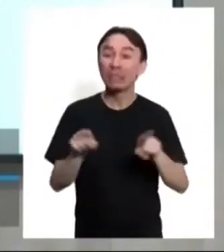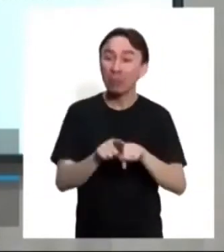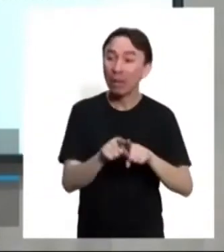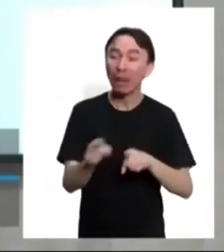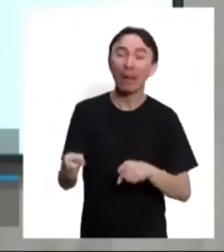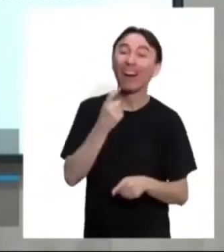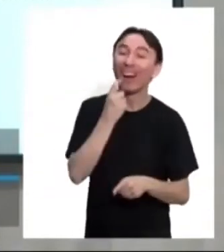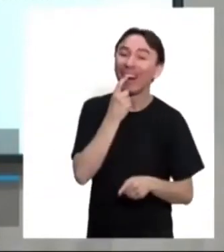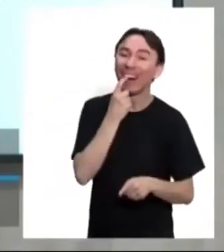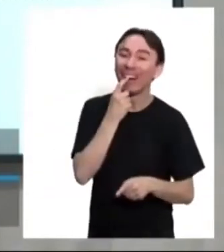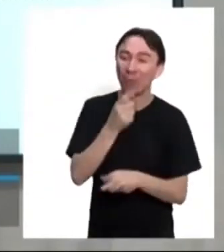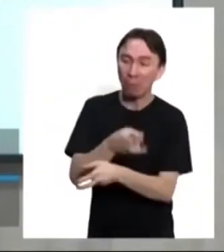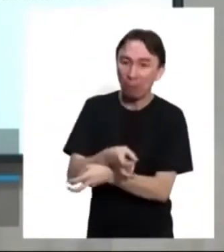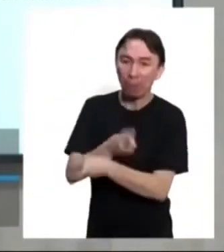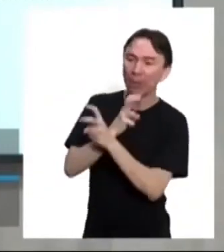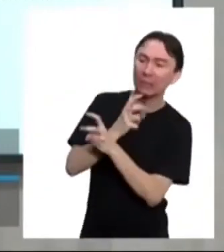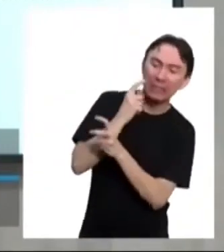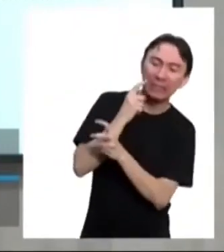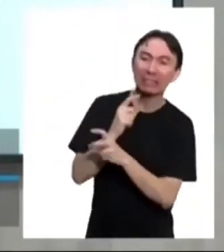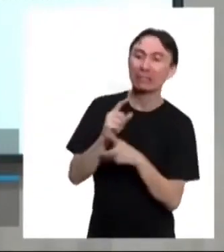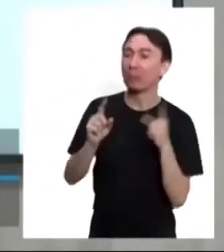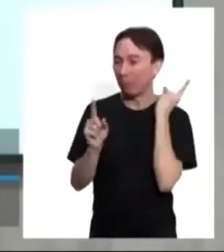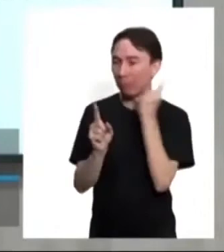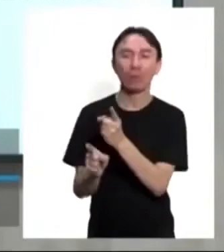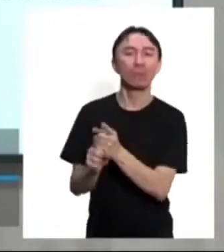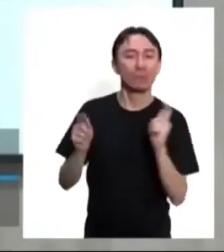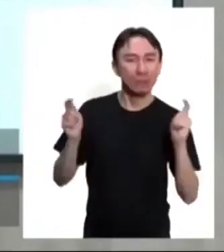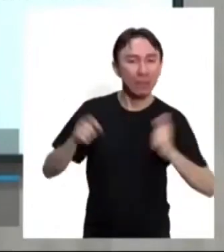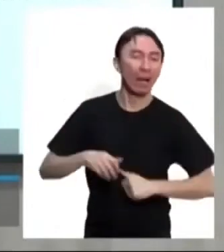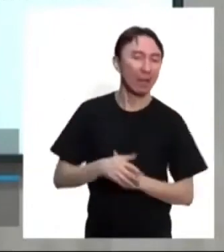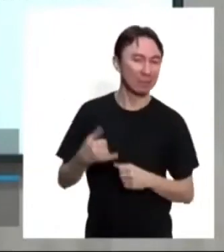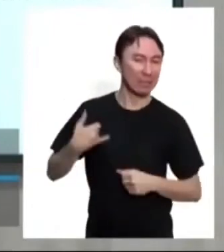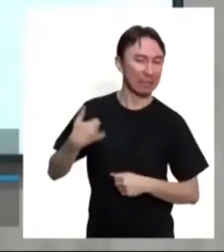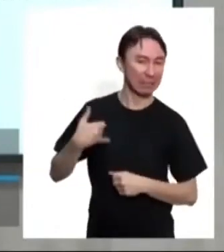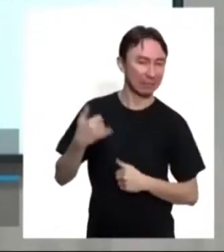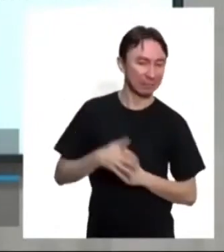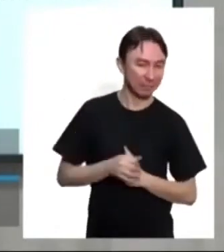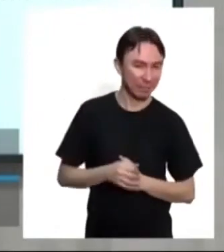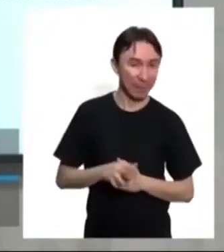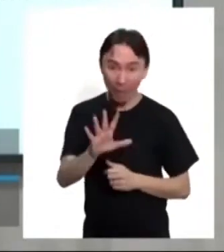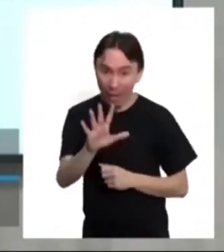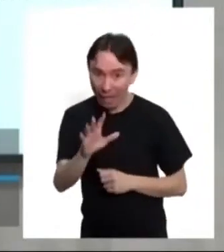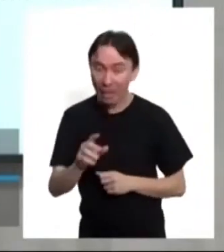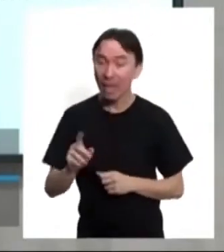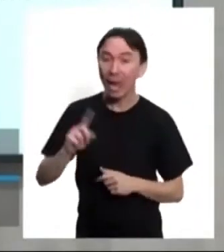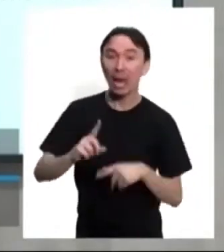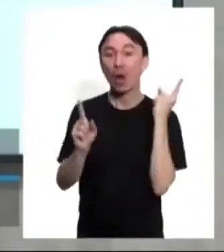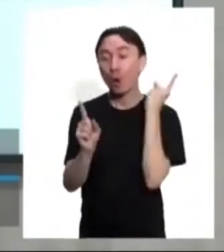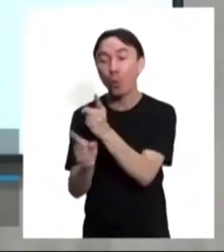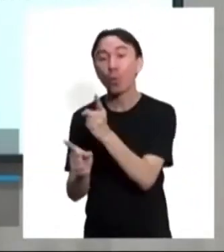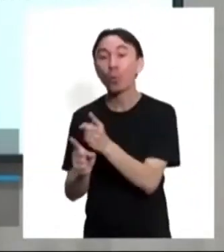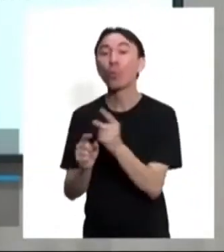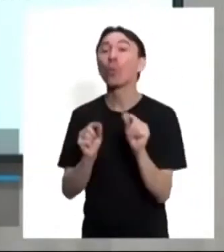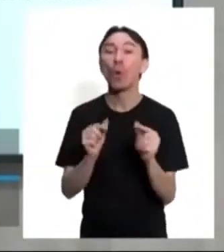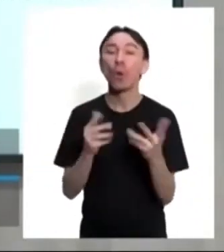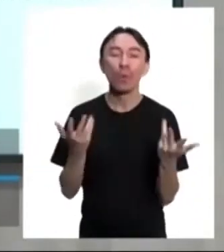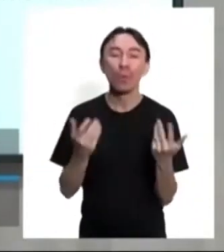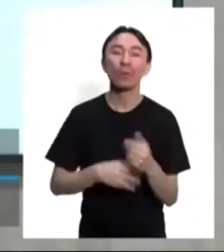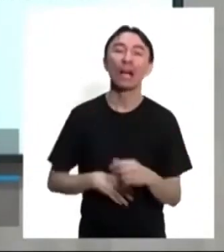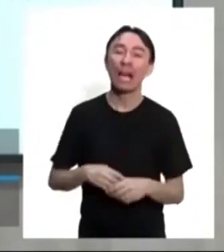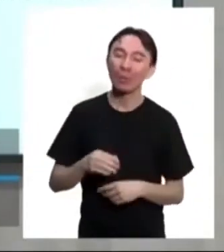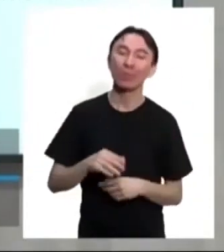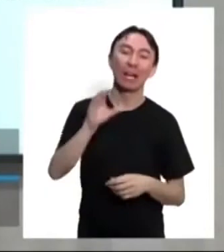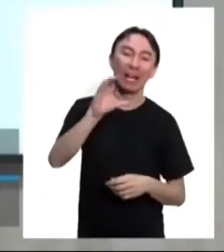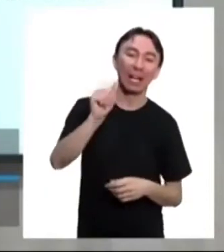Agora, a datação é feita com carbono 14. Só que tem uma coisa. Como que esse carbono